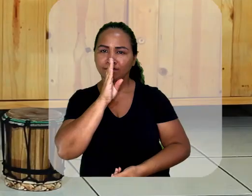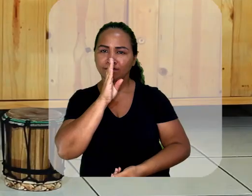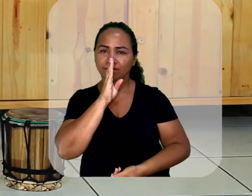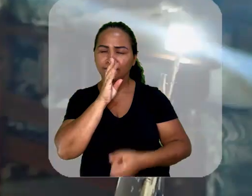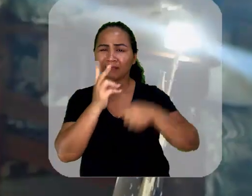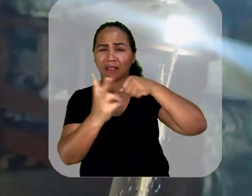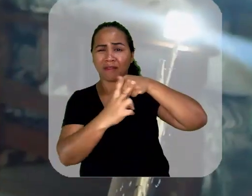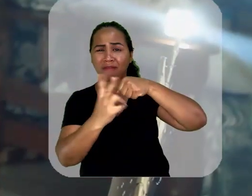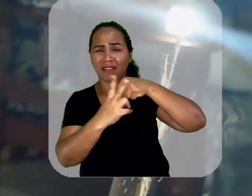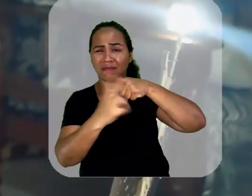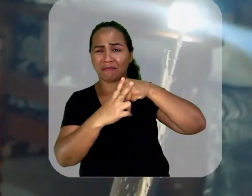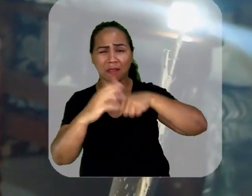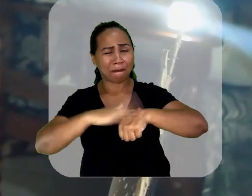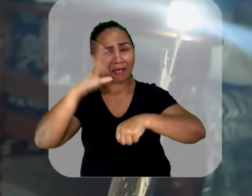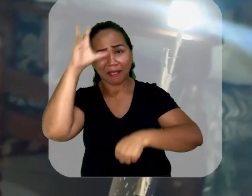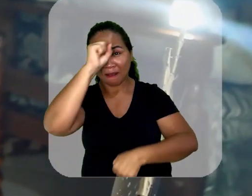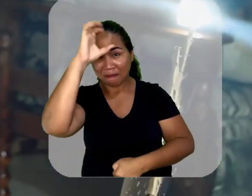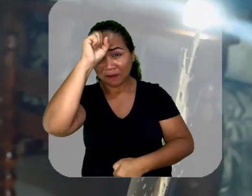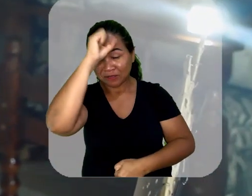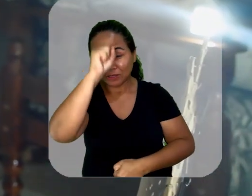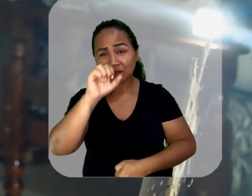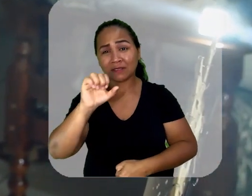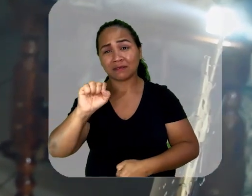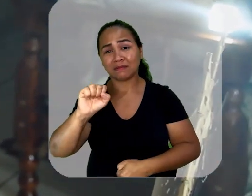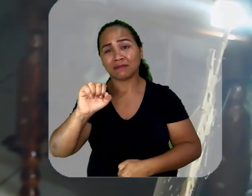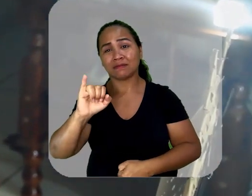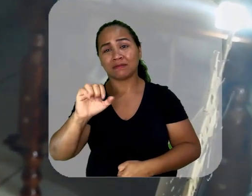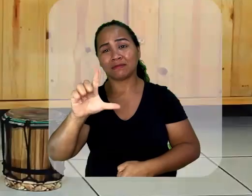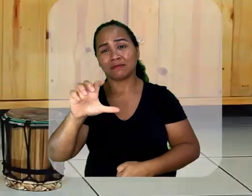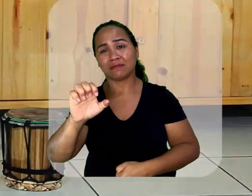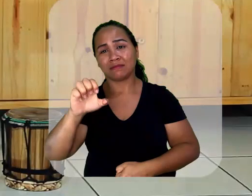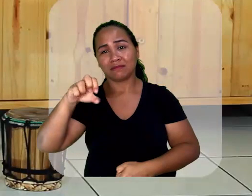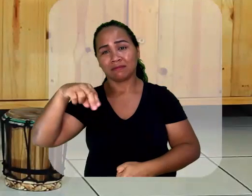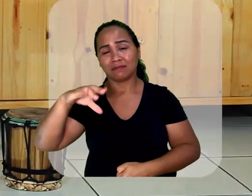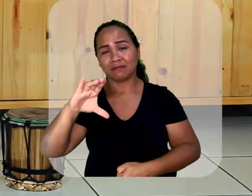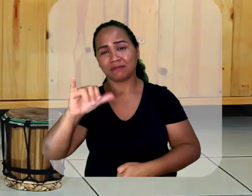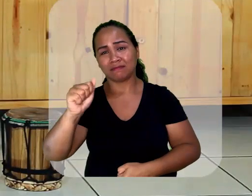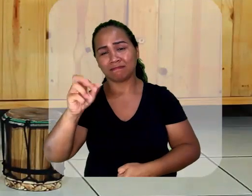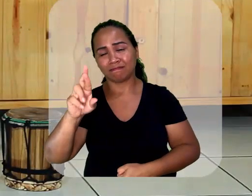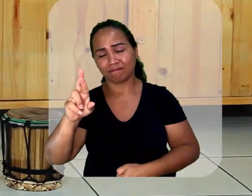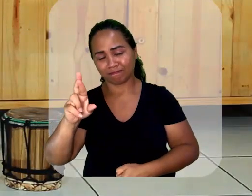é o verbo que mais aprendi conjugar ao longo desse tempo fora de Moçambique.